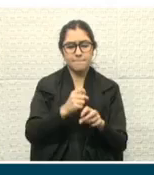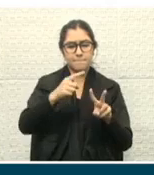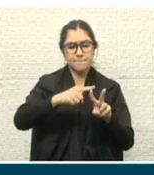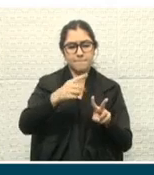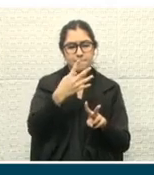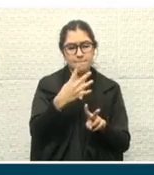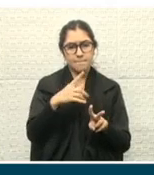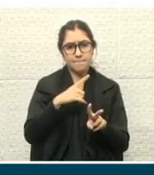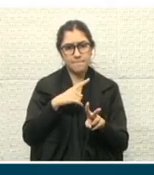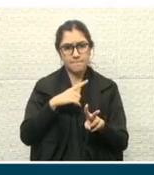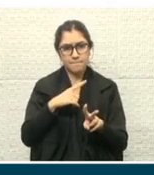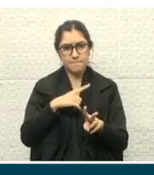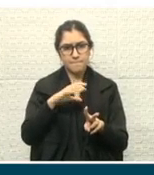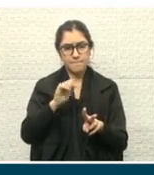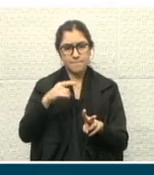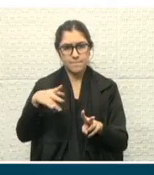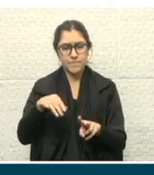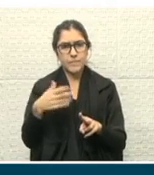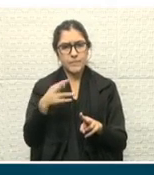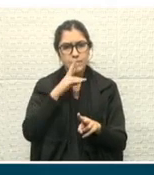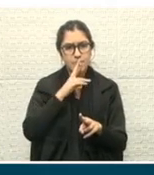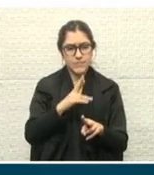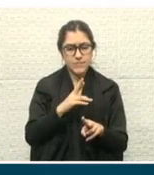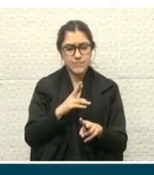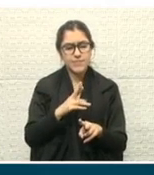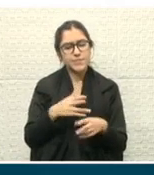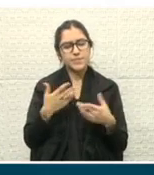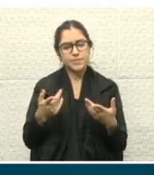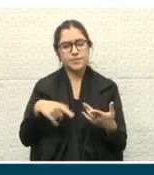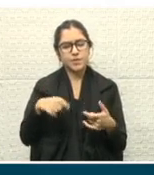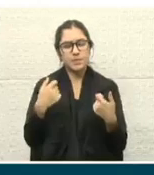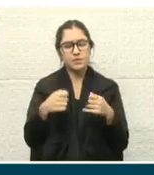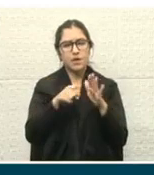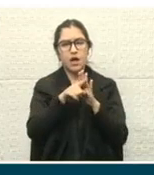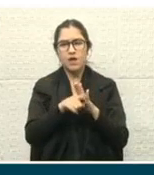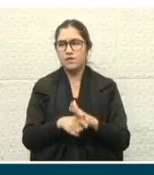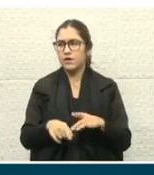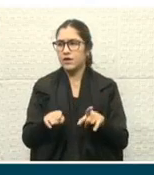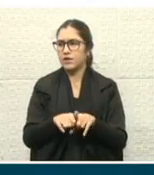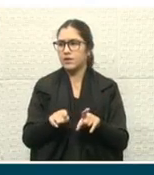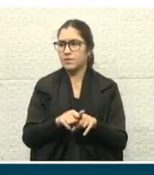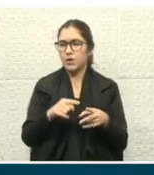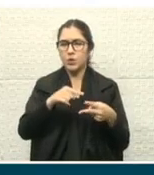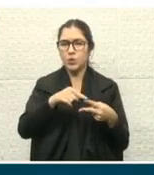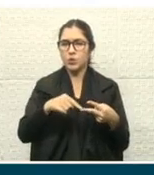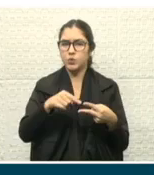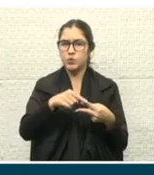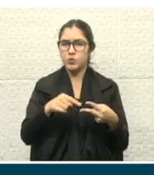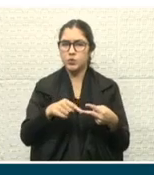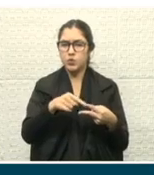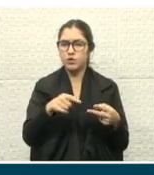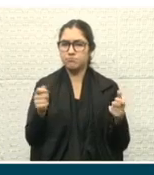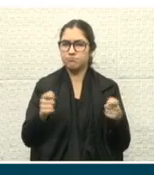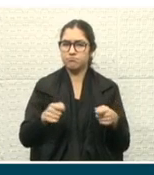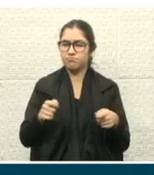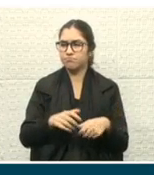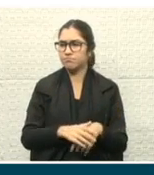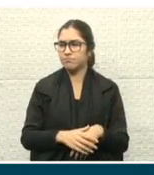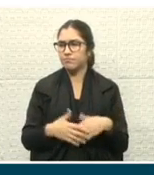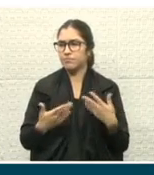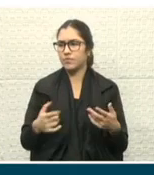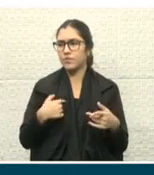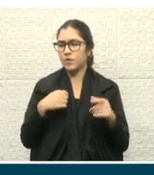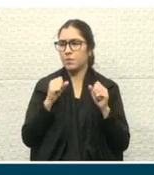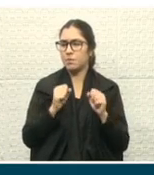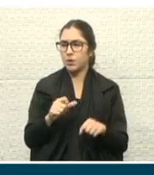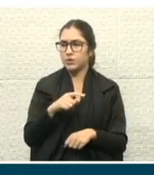fruto de uma equação, como resultado de uma equação, nós temos que avaliar as duas possibilidades. Então, eu